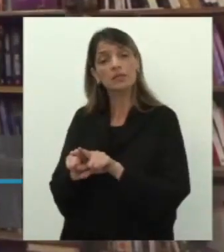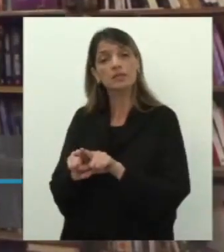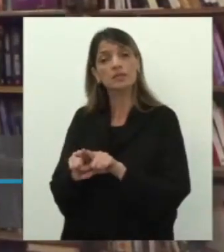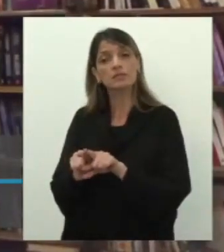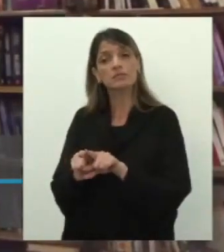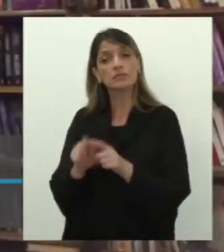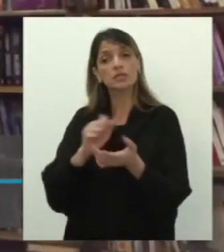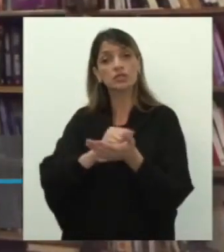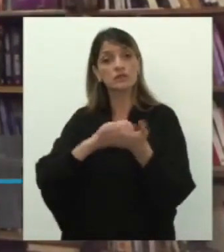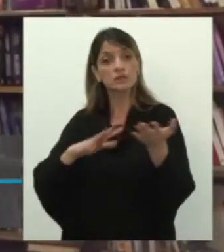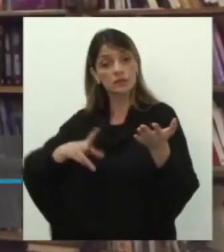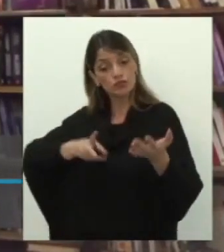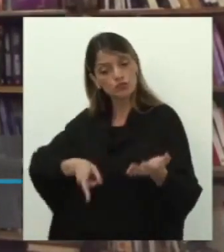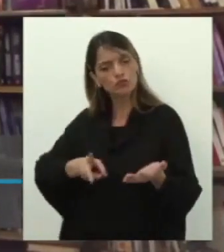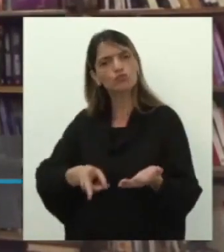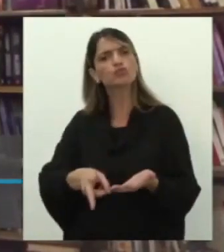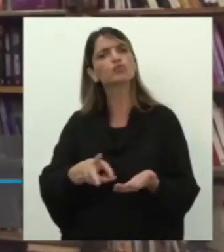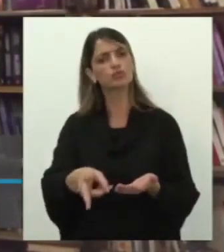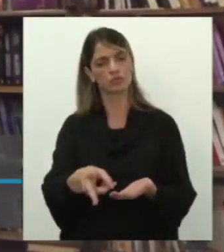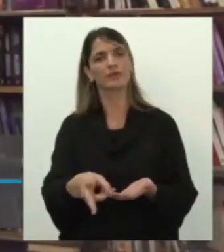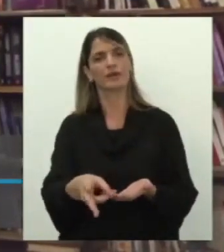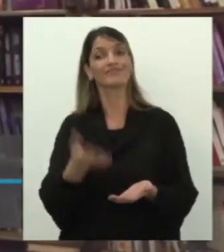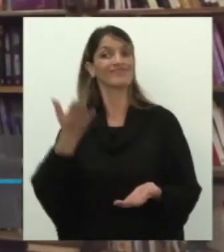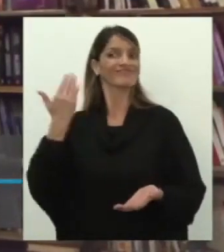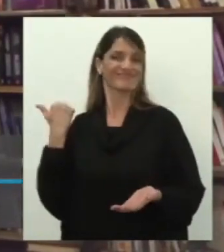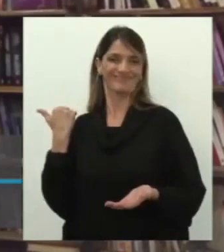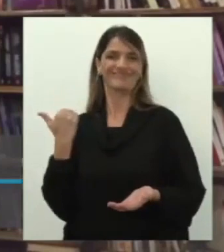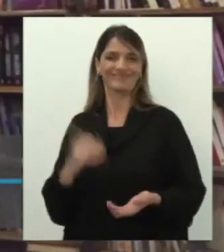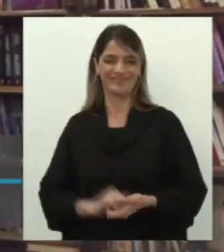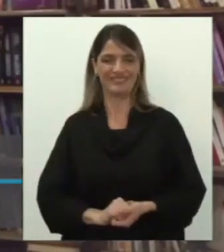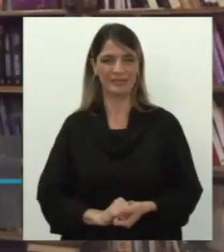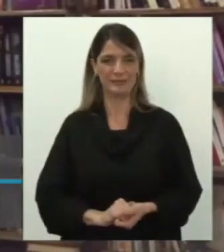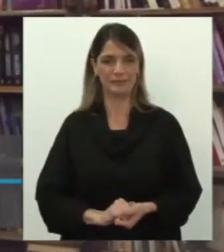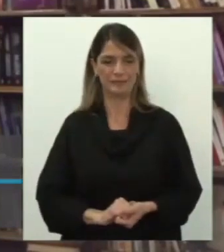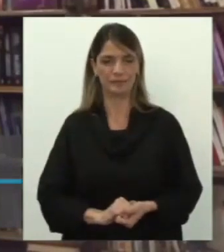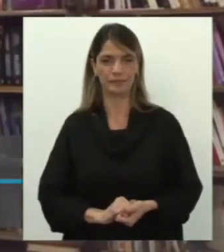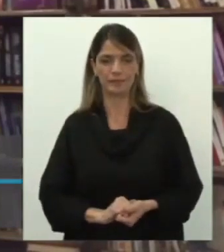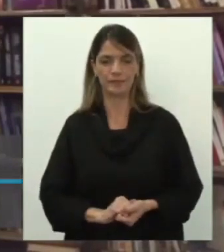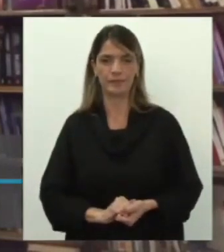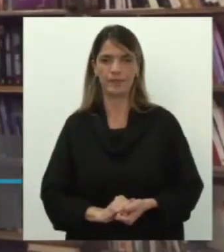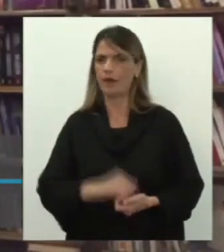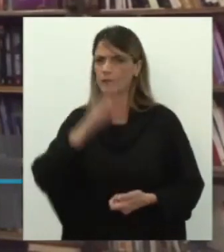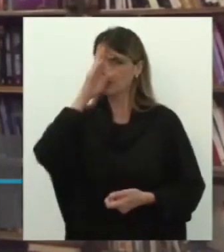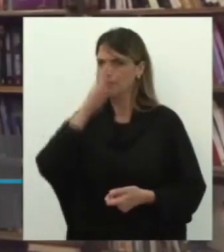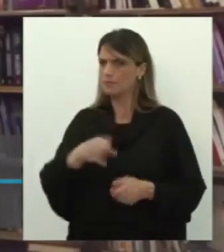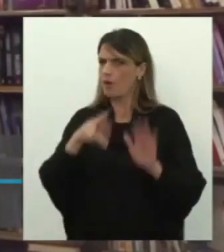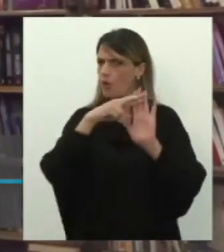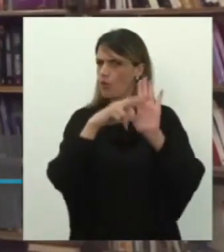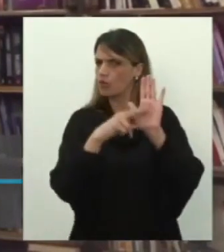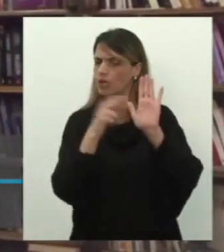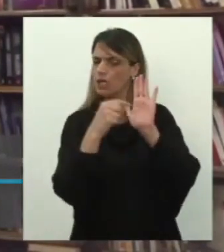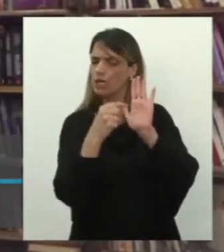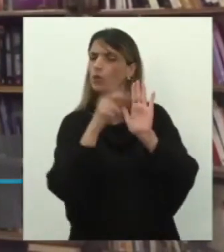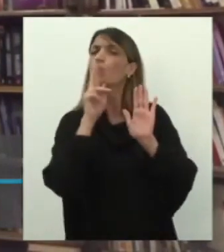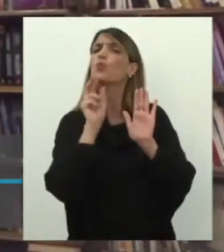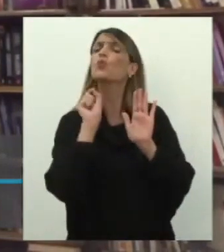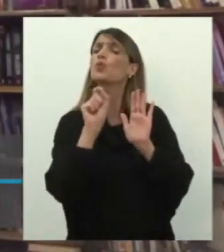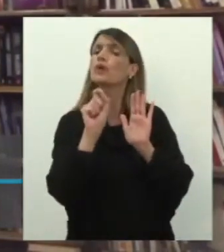com as atividades que ele já estava tendo. E a gente priorizou nesse roteiro não enfatizar